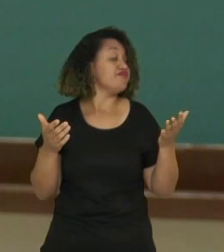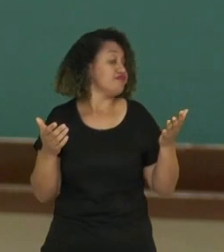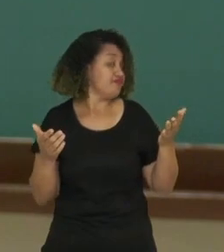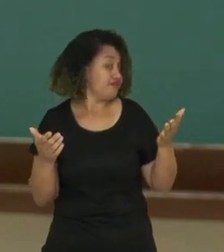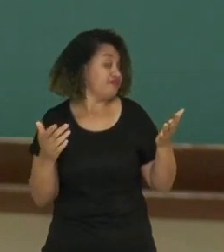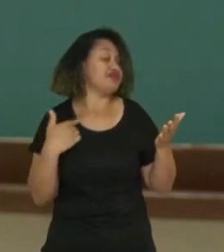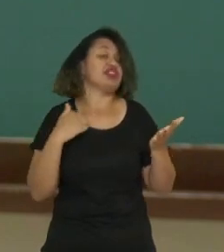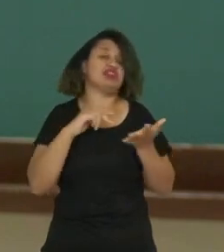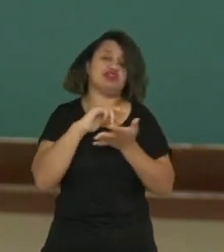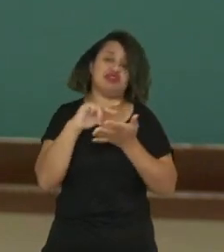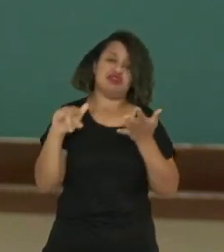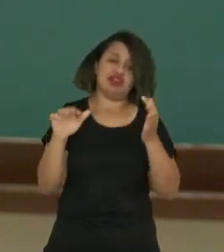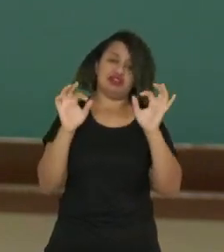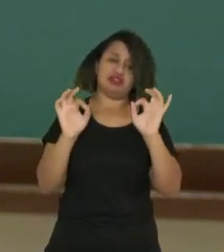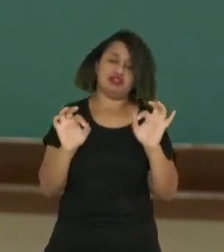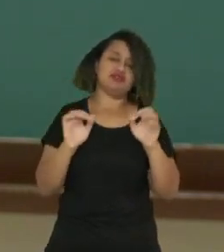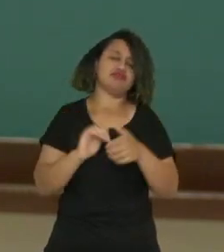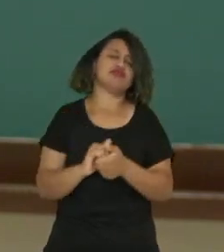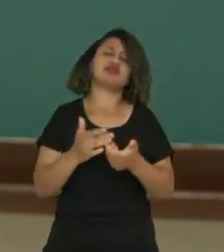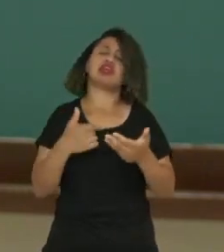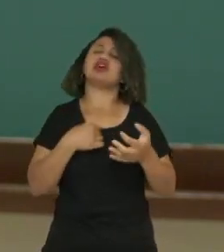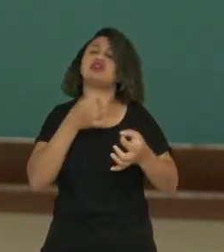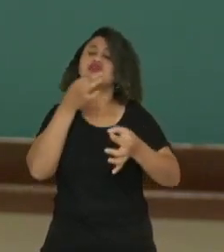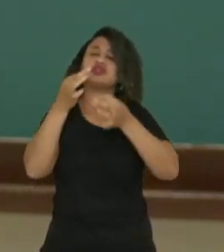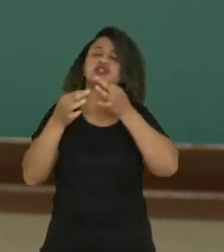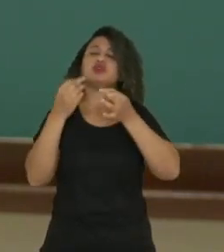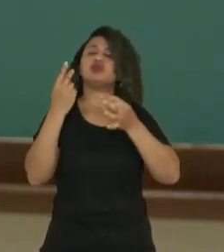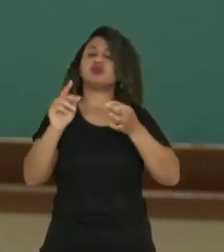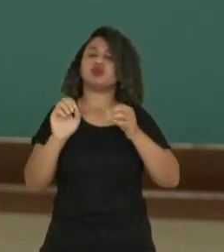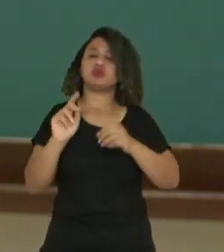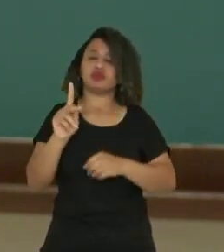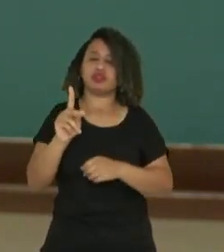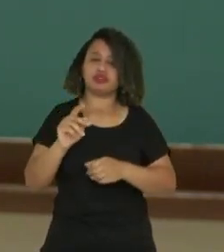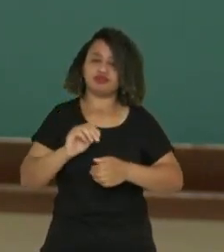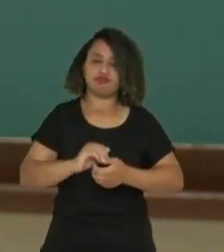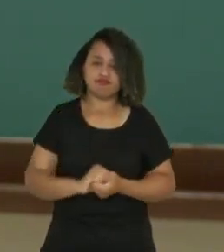Ah, várias, né? Então eu quero um comentário seu, ok?